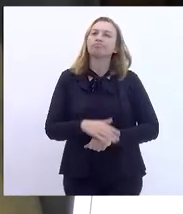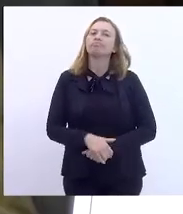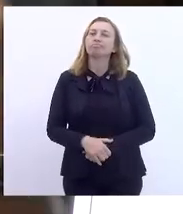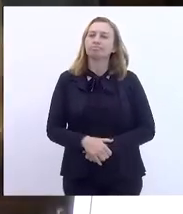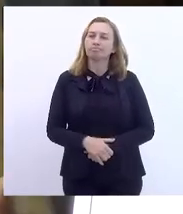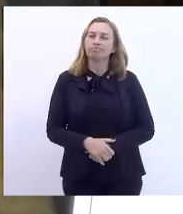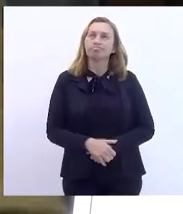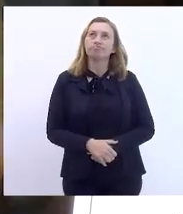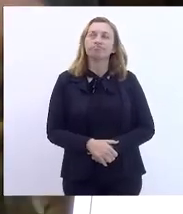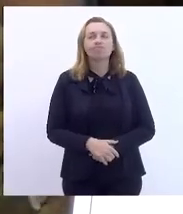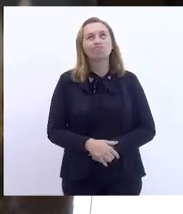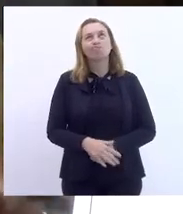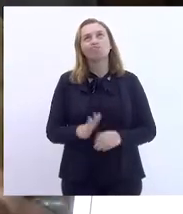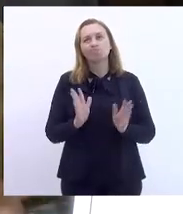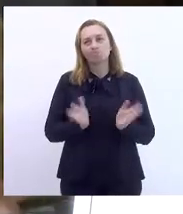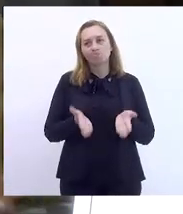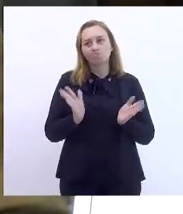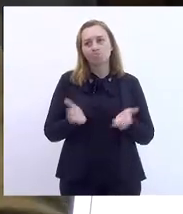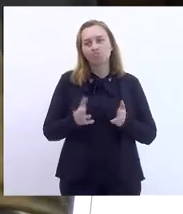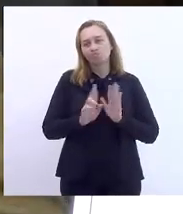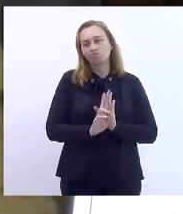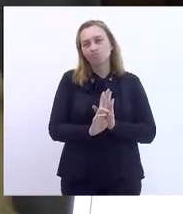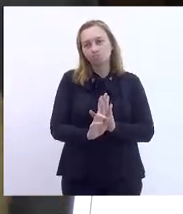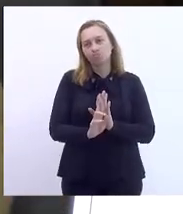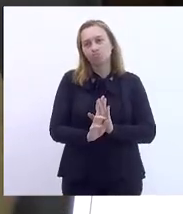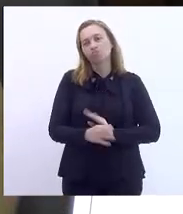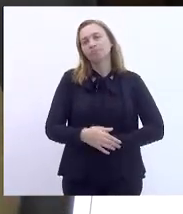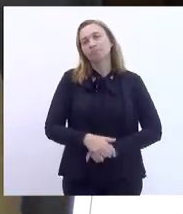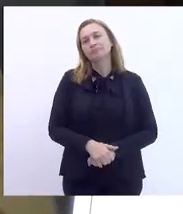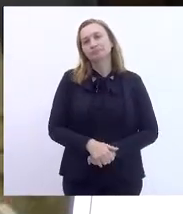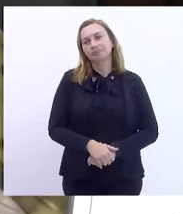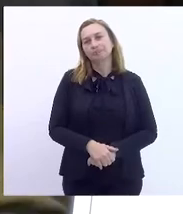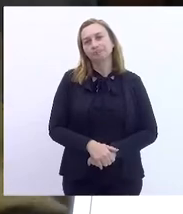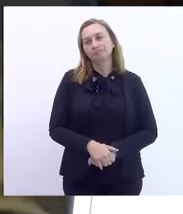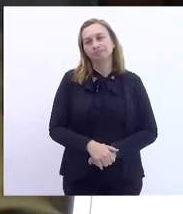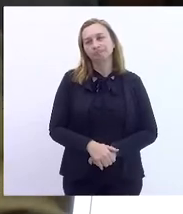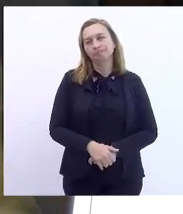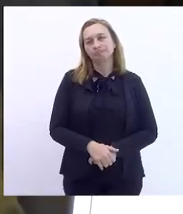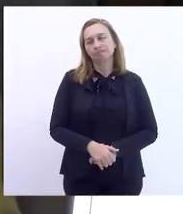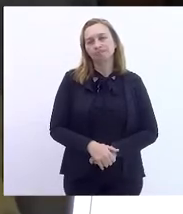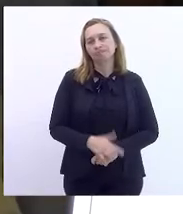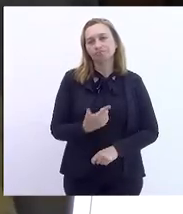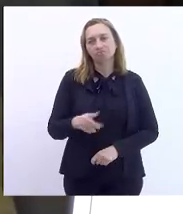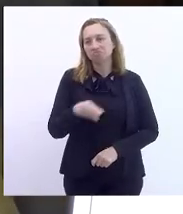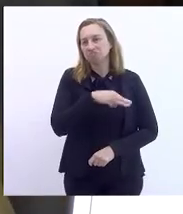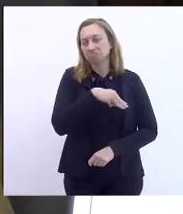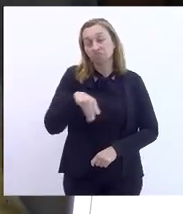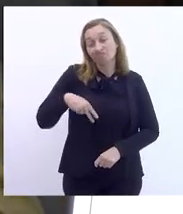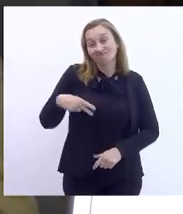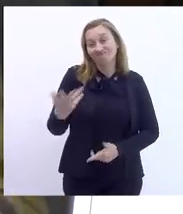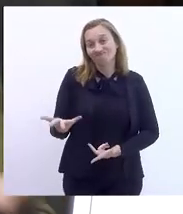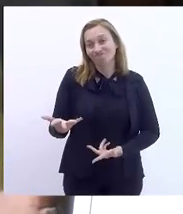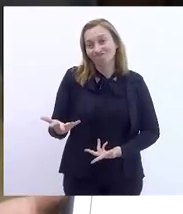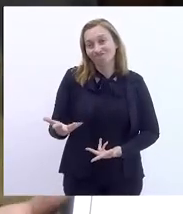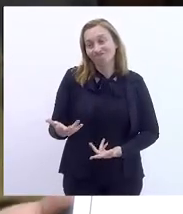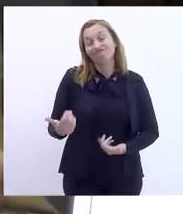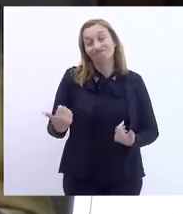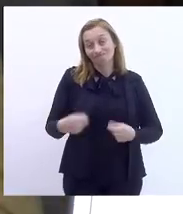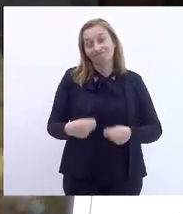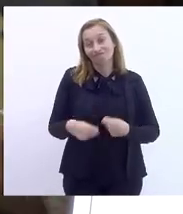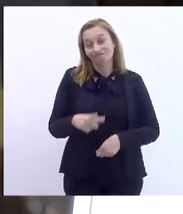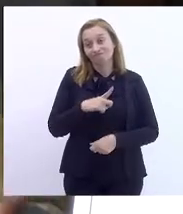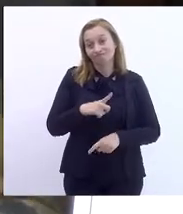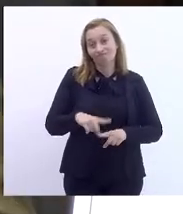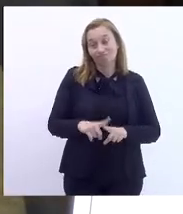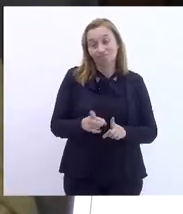e aí a gente hoje nessa representatividade que não teve o Ministério Público que deveria